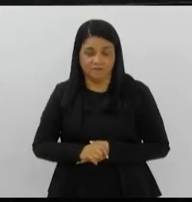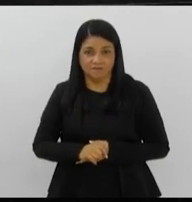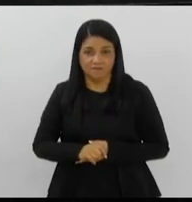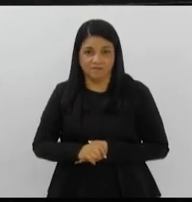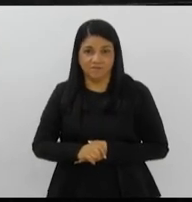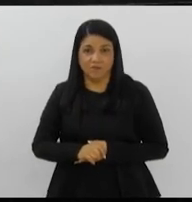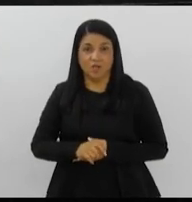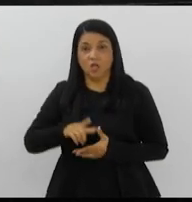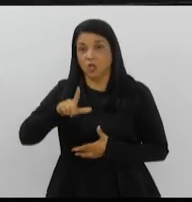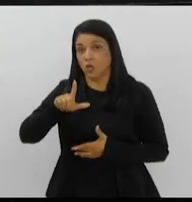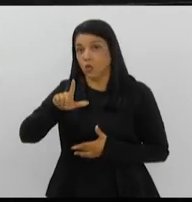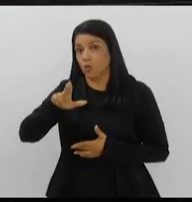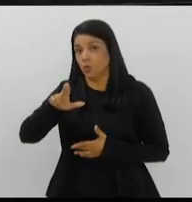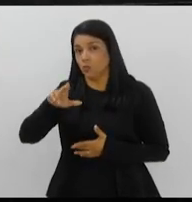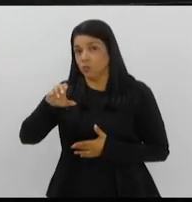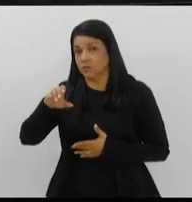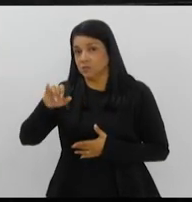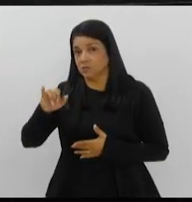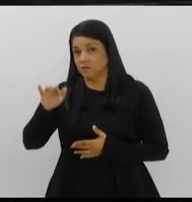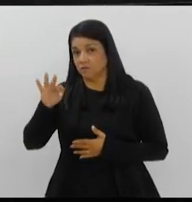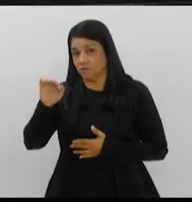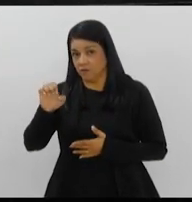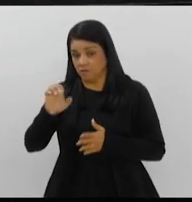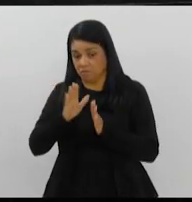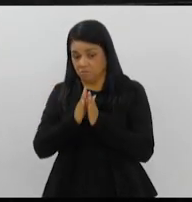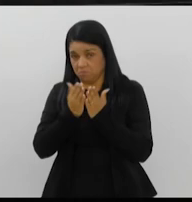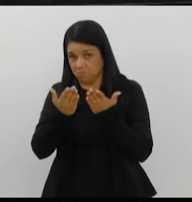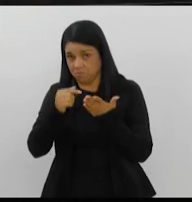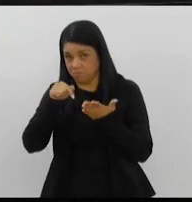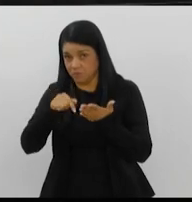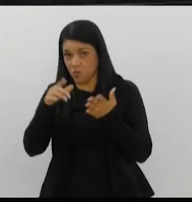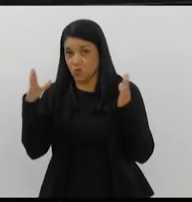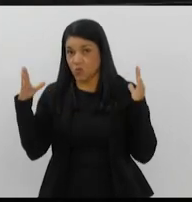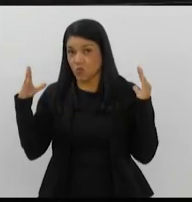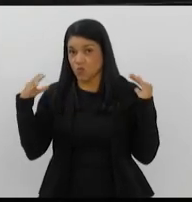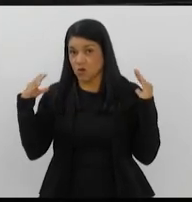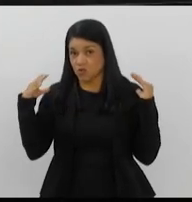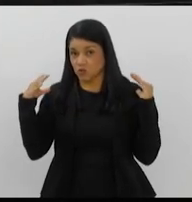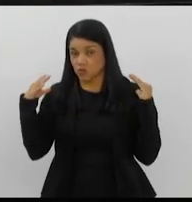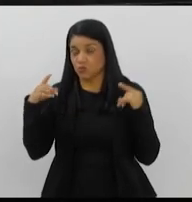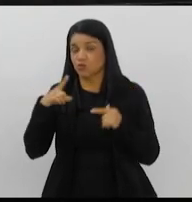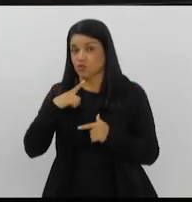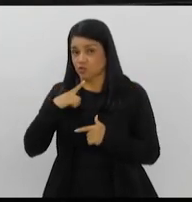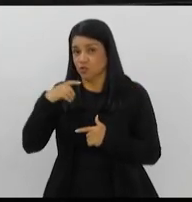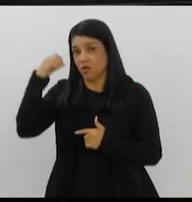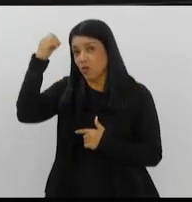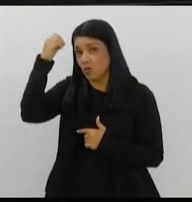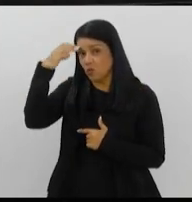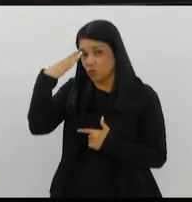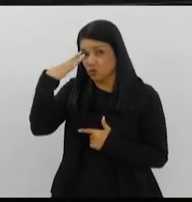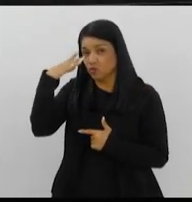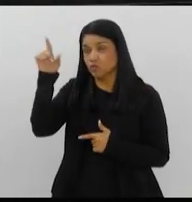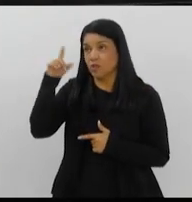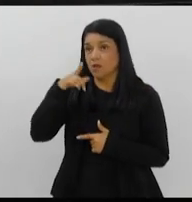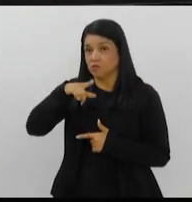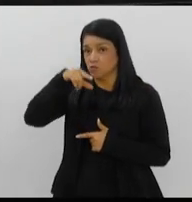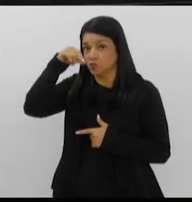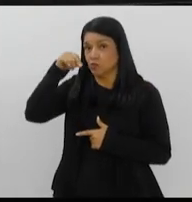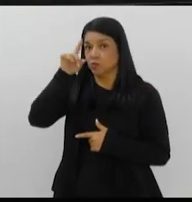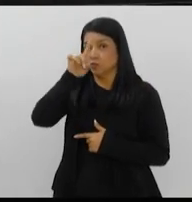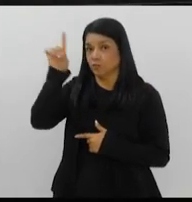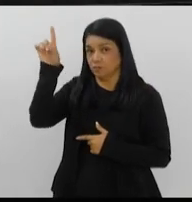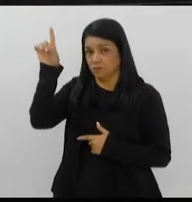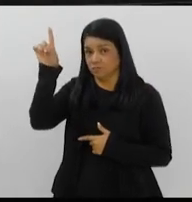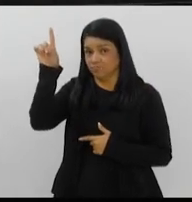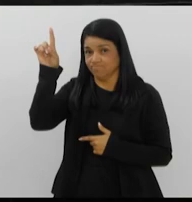que Lucifer, está na Bíblia, era um anjo de luz, um dos preferidos de Deus,